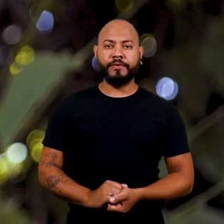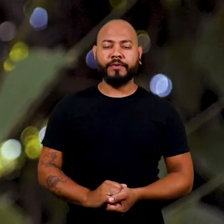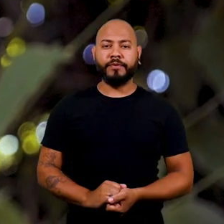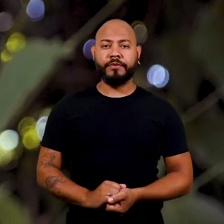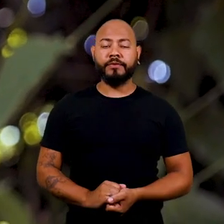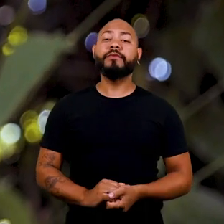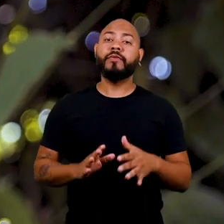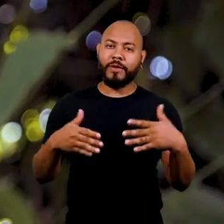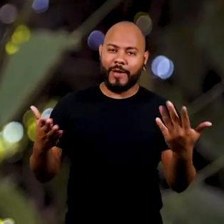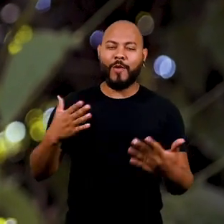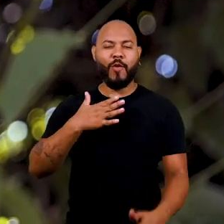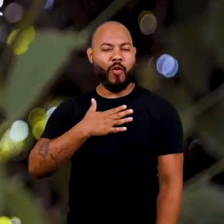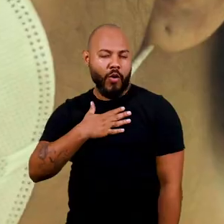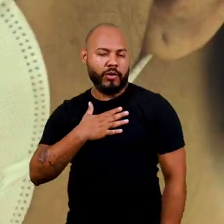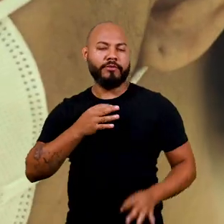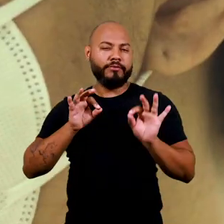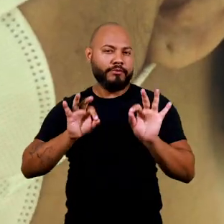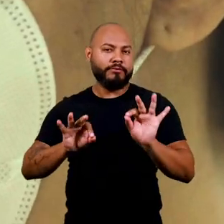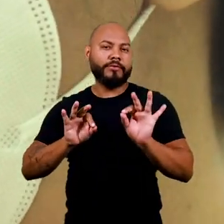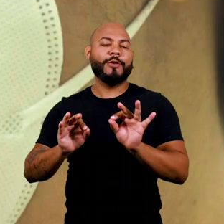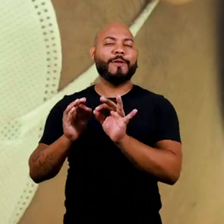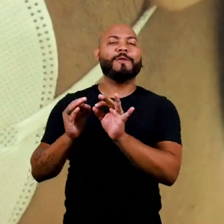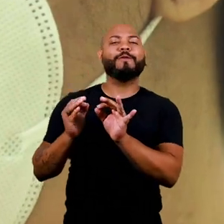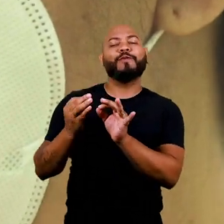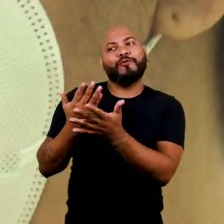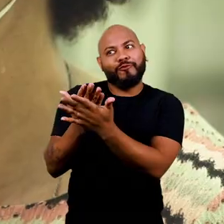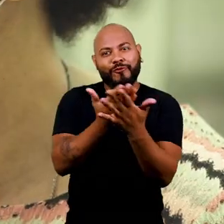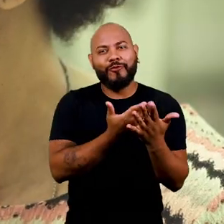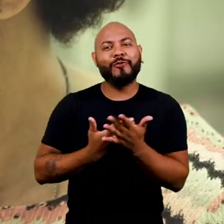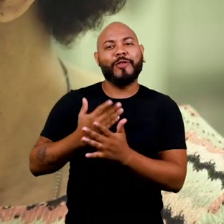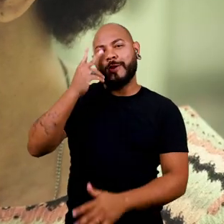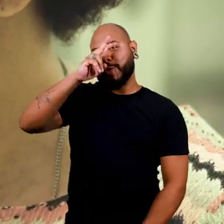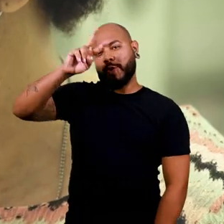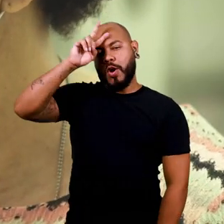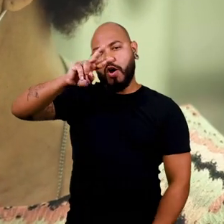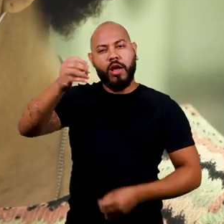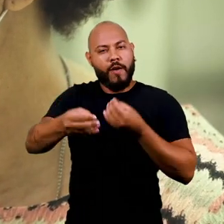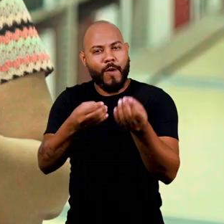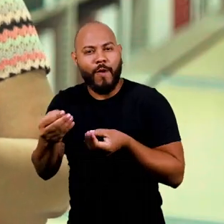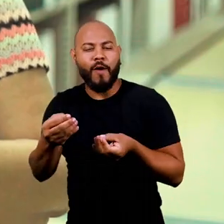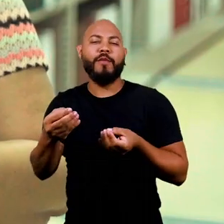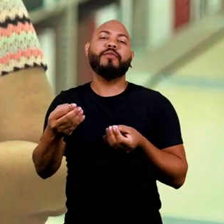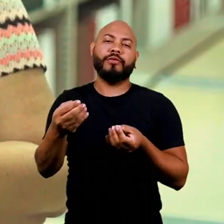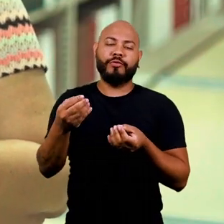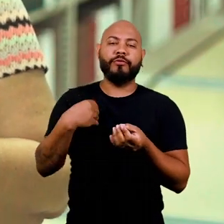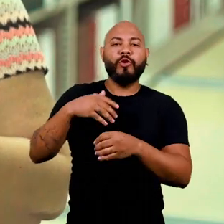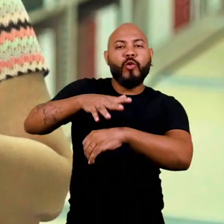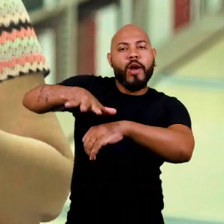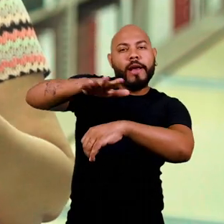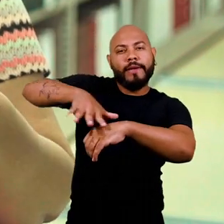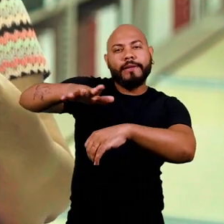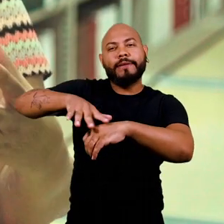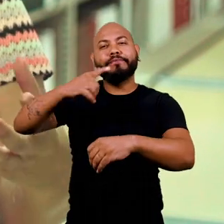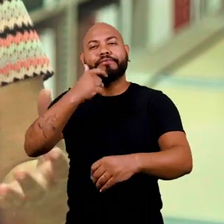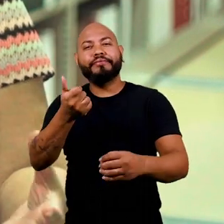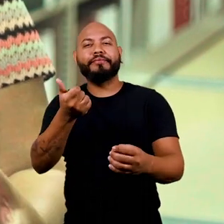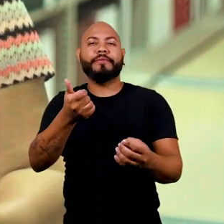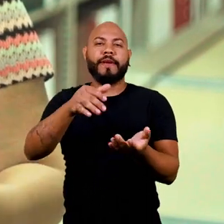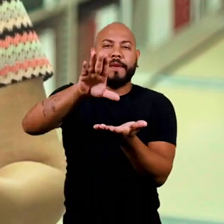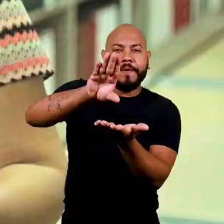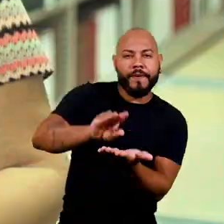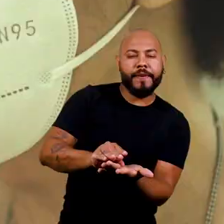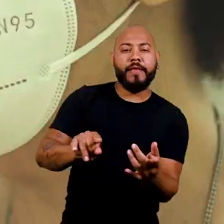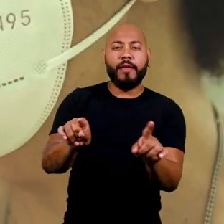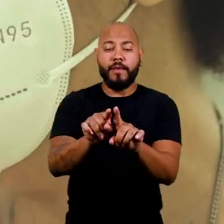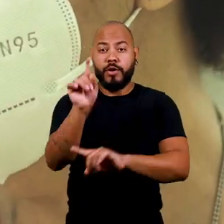Gosto muito de história, então é a história da doença falciforme, a história da nossa Bahia, os países africanos e toda